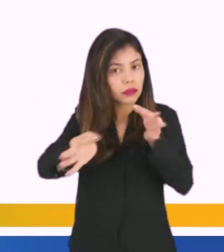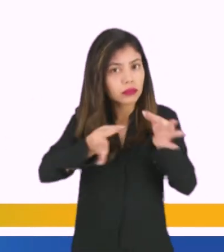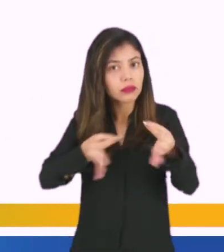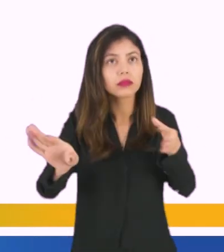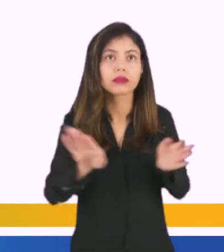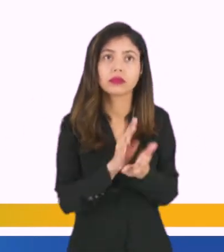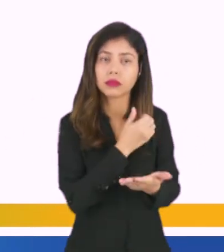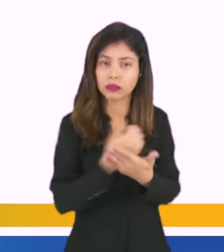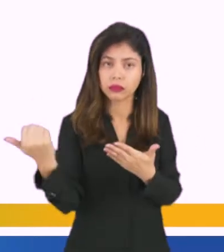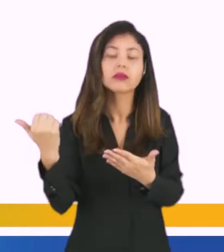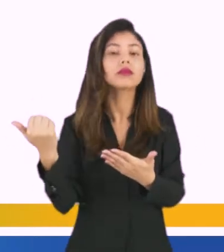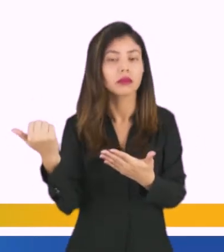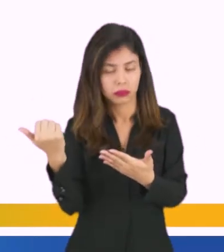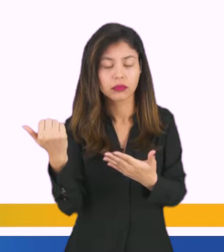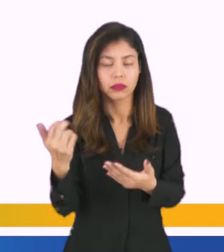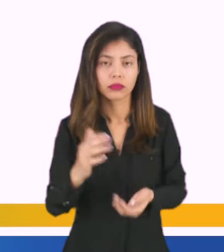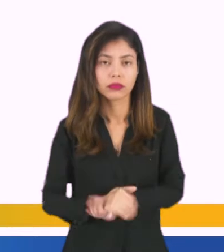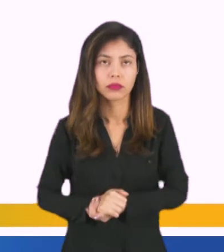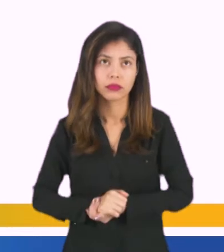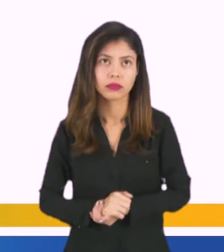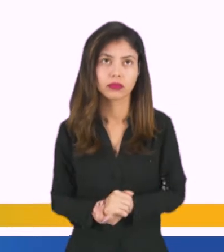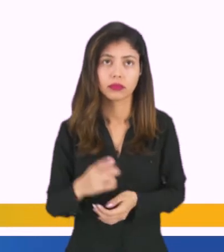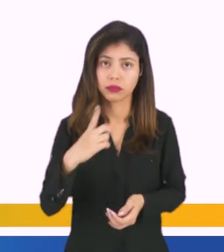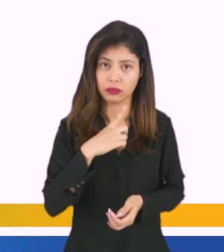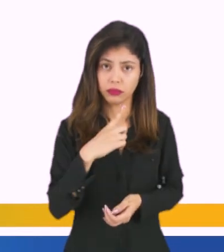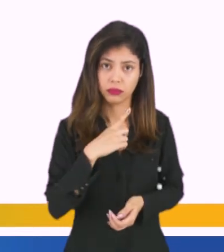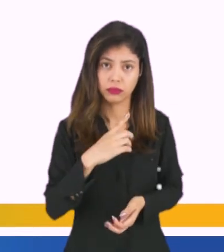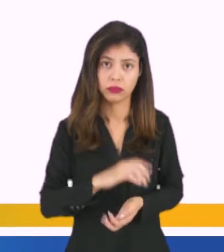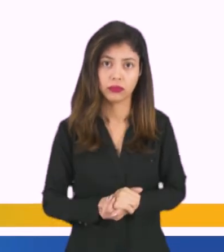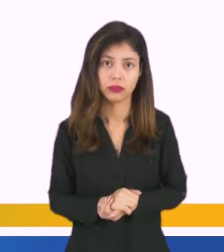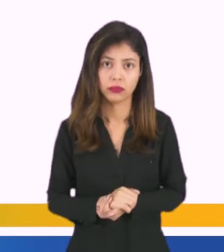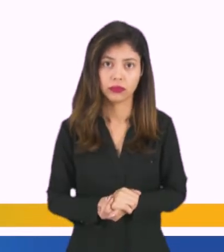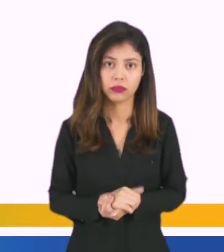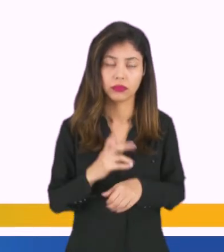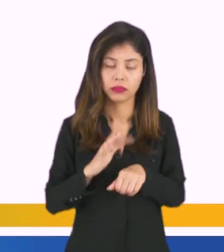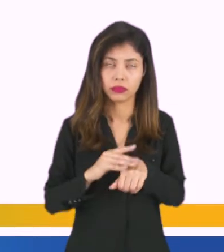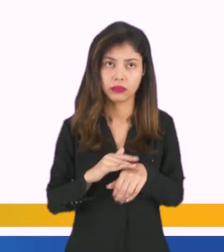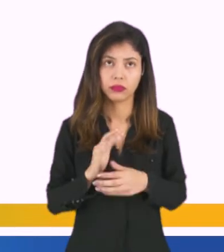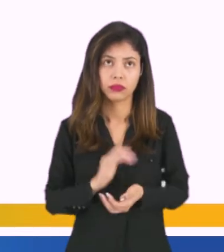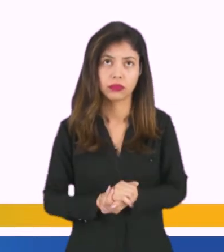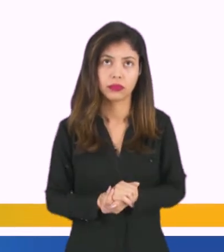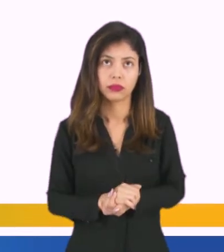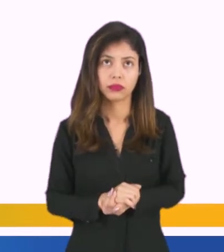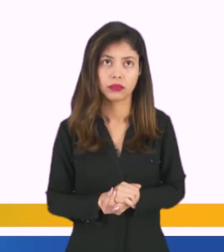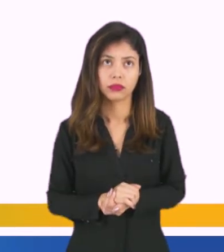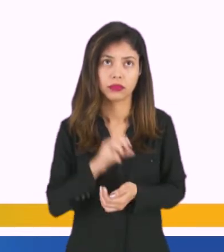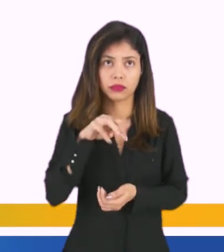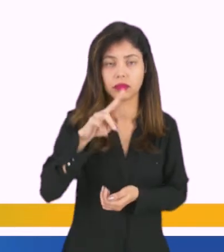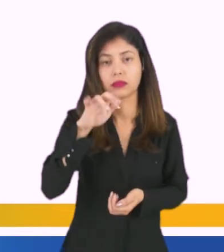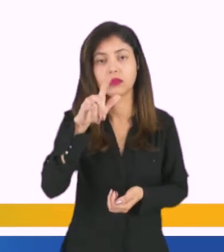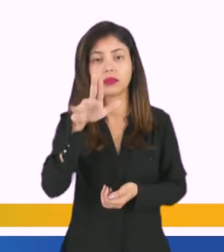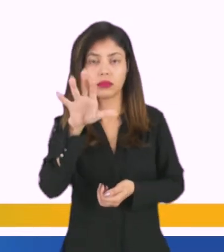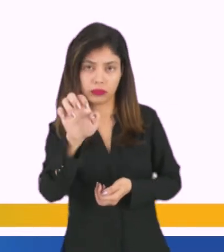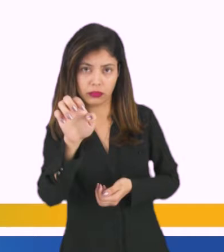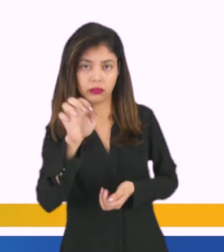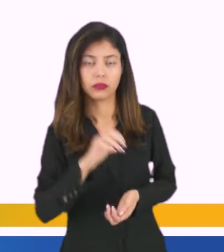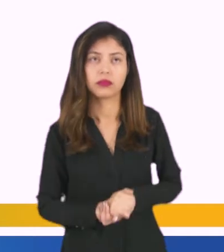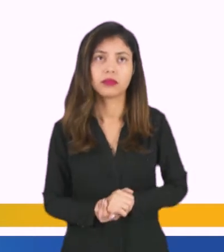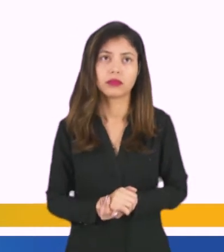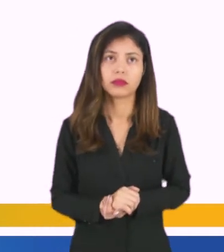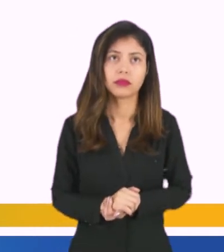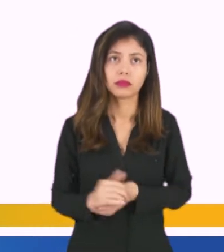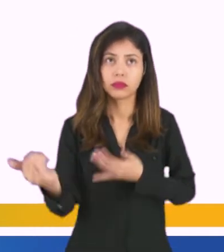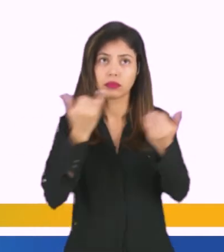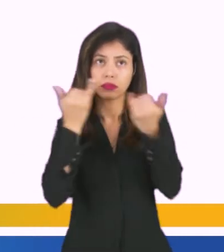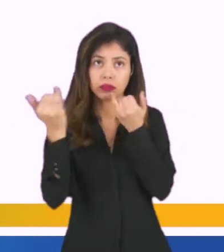planejar ações para conter essa doença. E aí a mortalidade, né, que ela